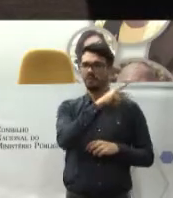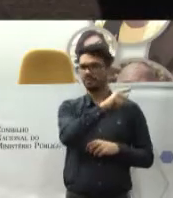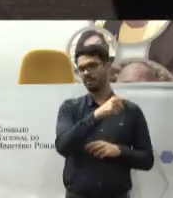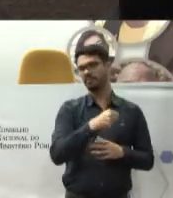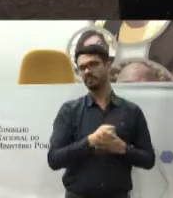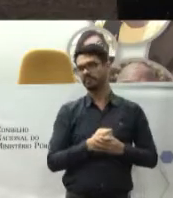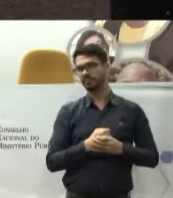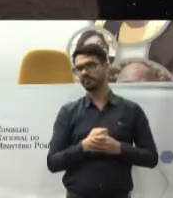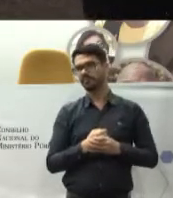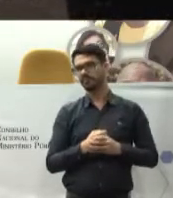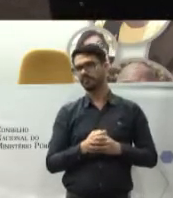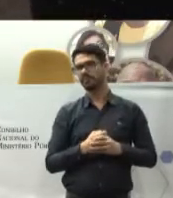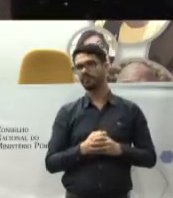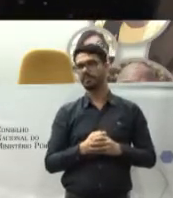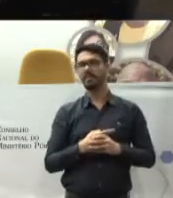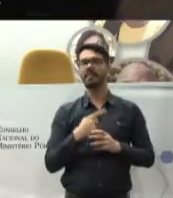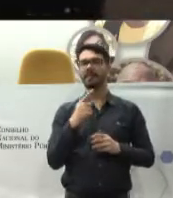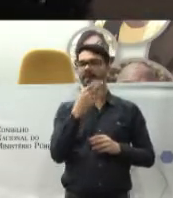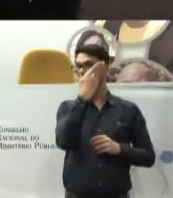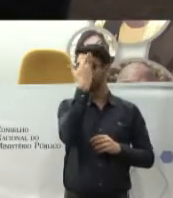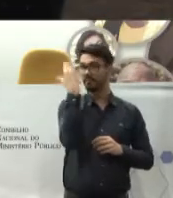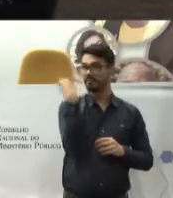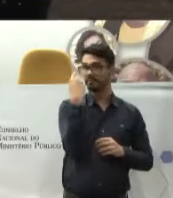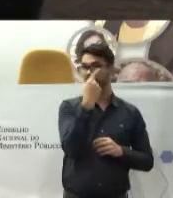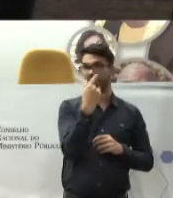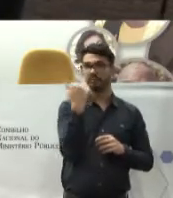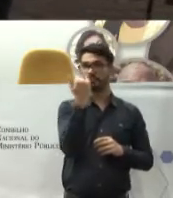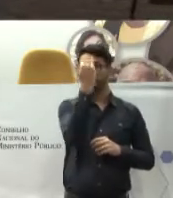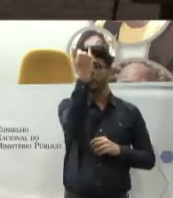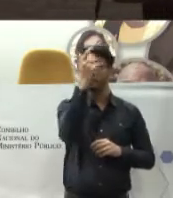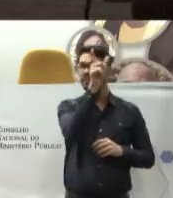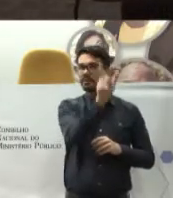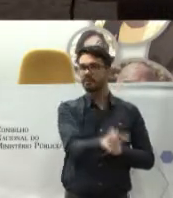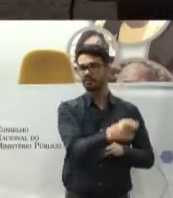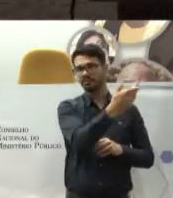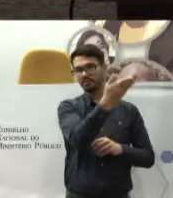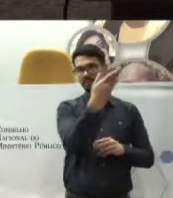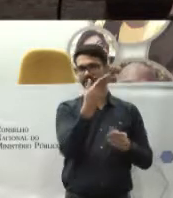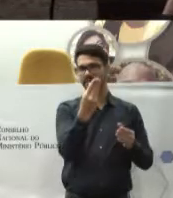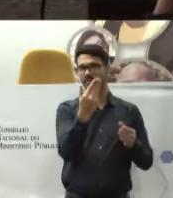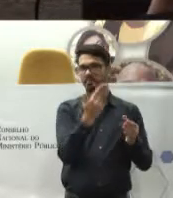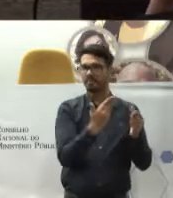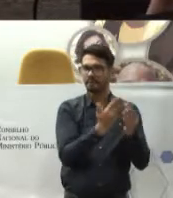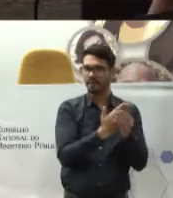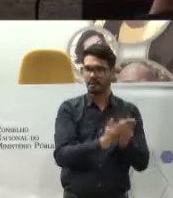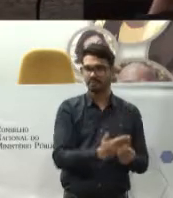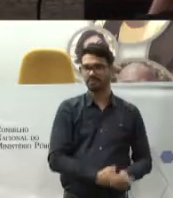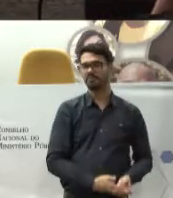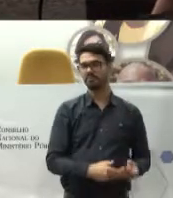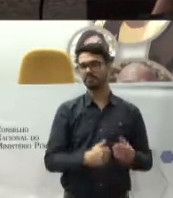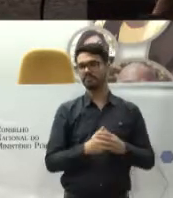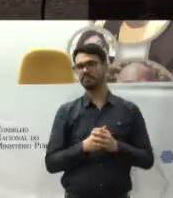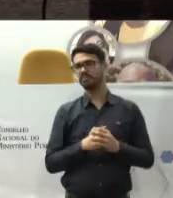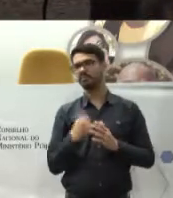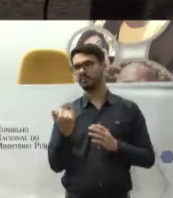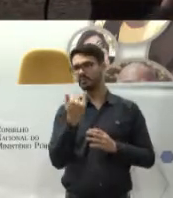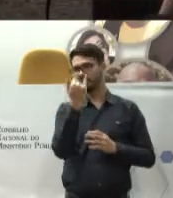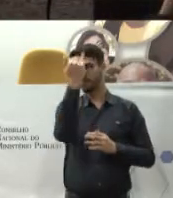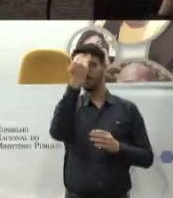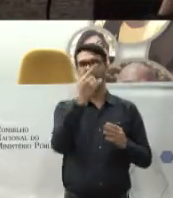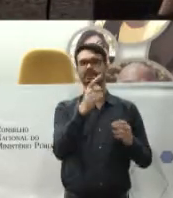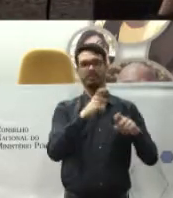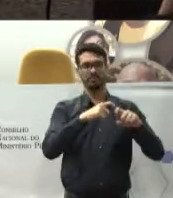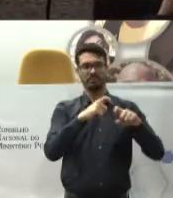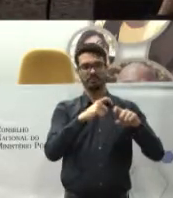esquece esse importante ator nesse processo de judicialização. E é importante que o médico